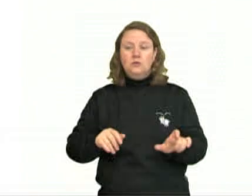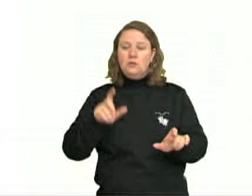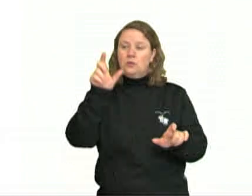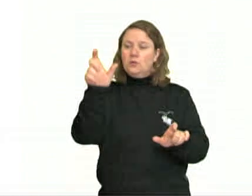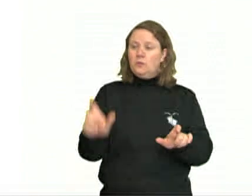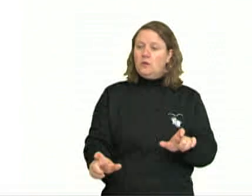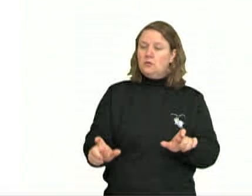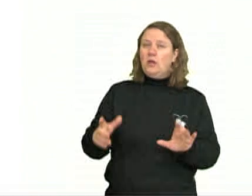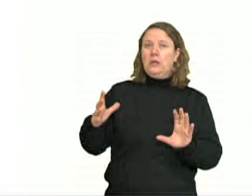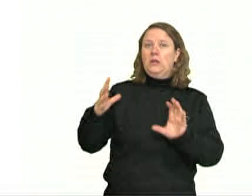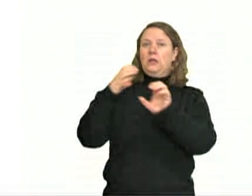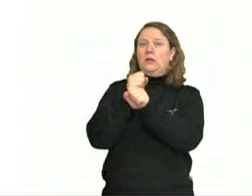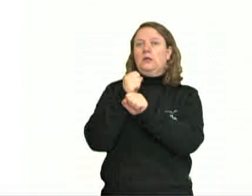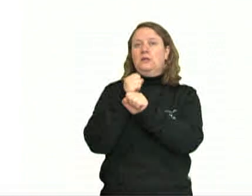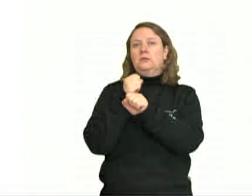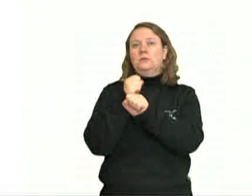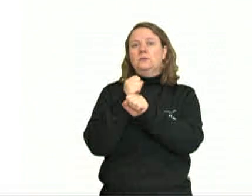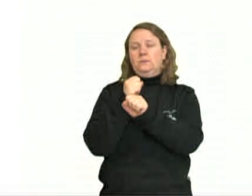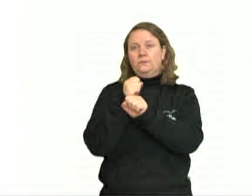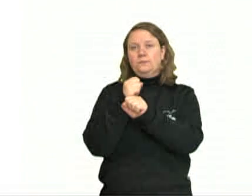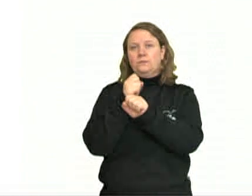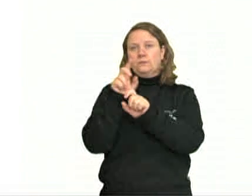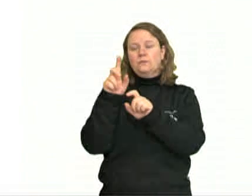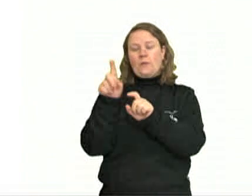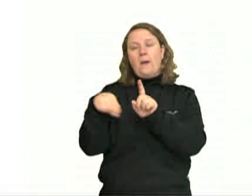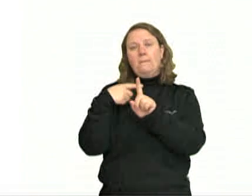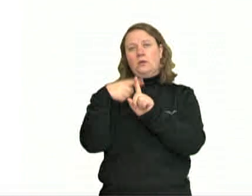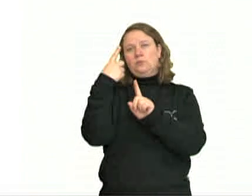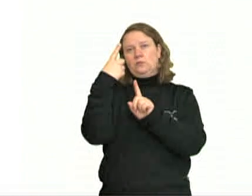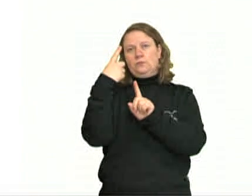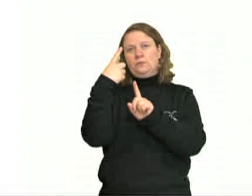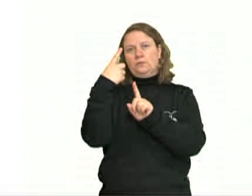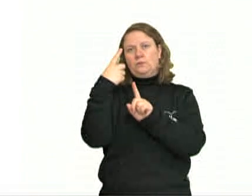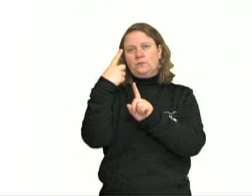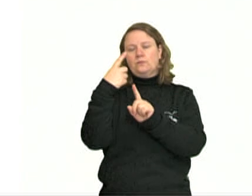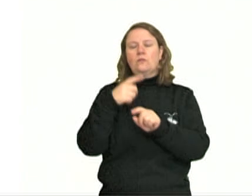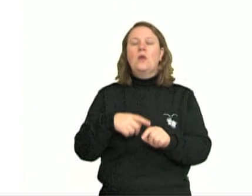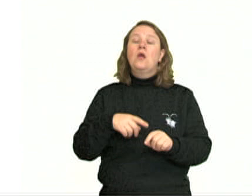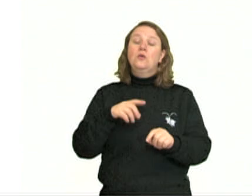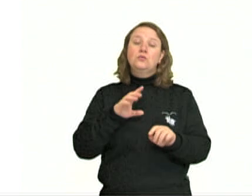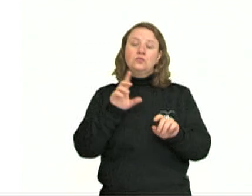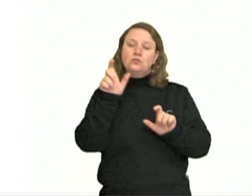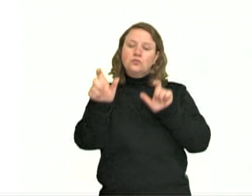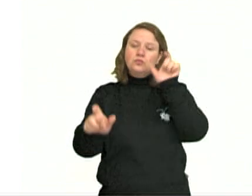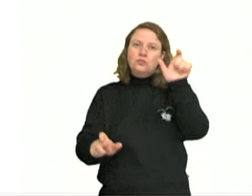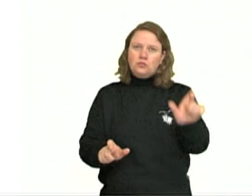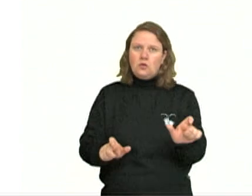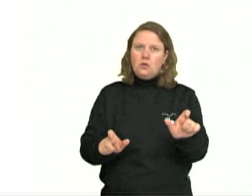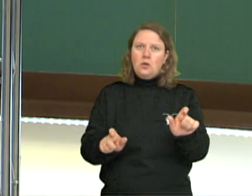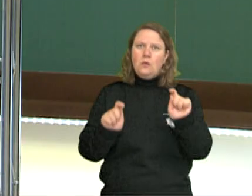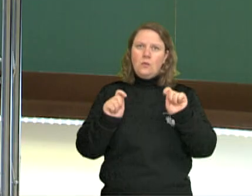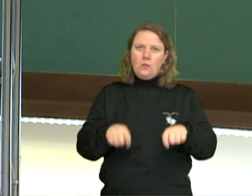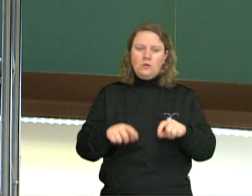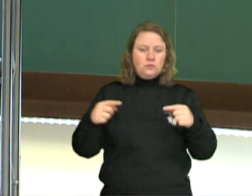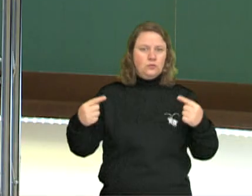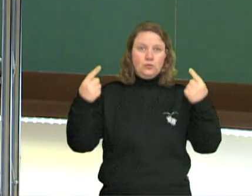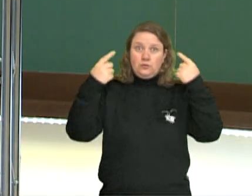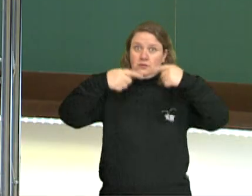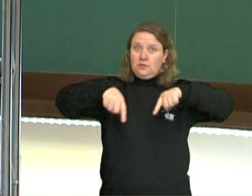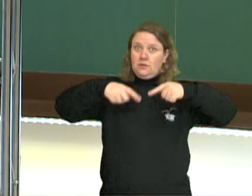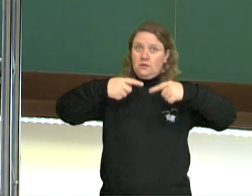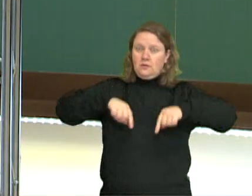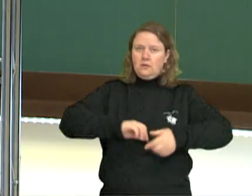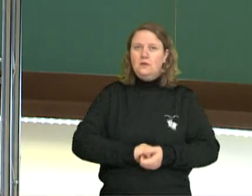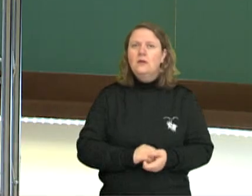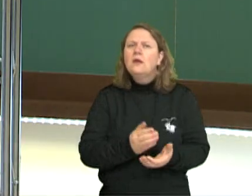um ponto técnico. Cada atleta tem direito a um desafio por combate. E aí, pessoal,